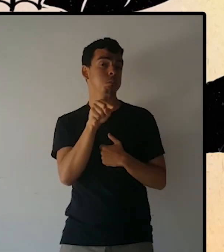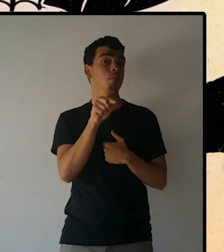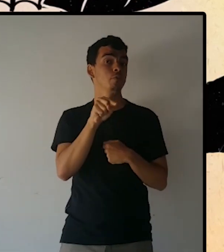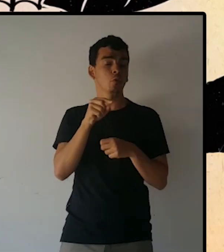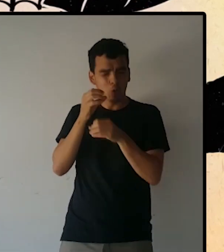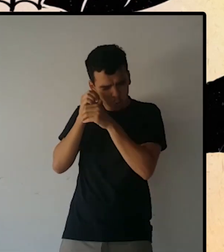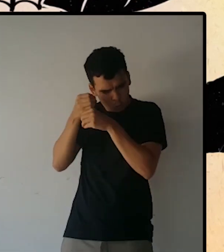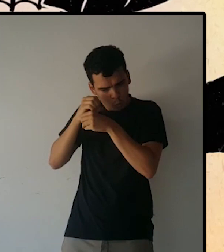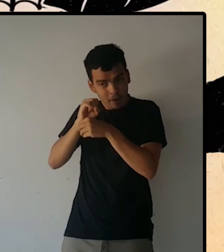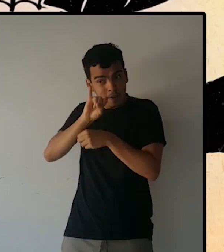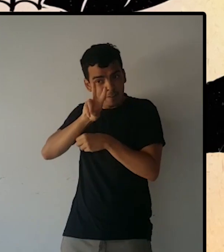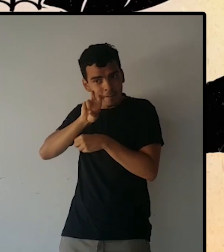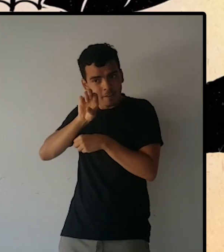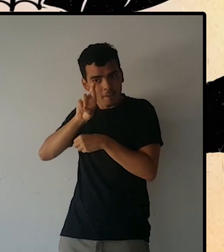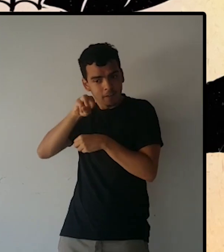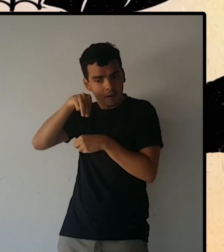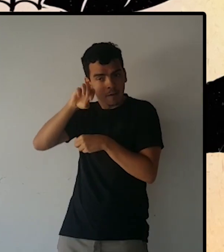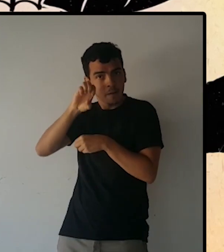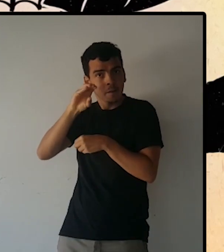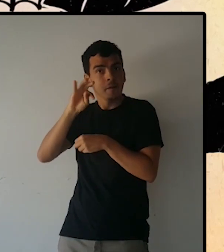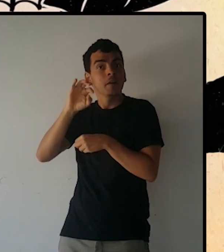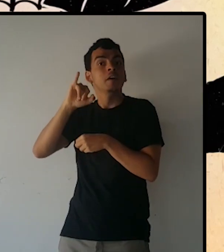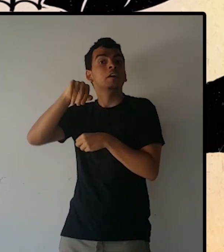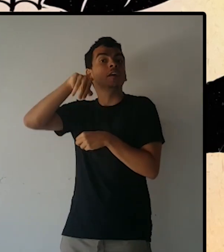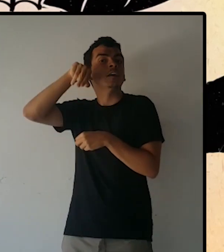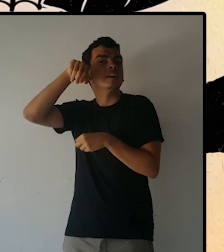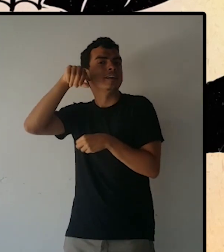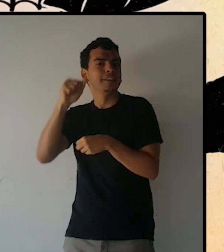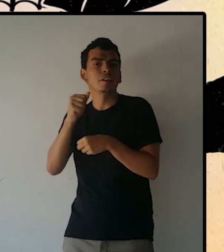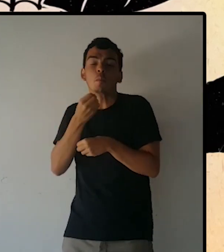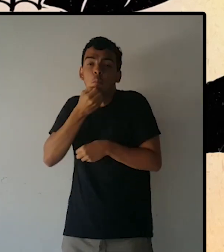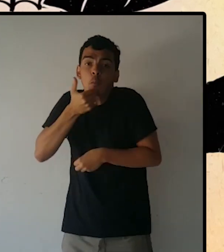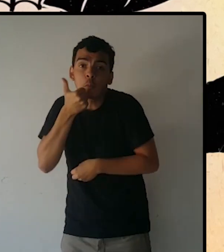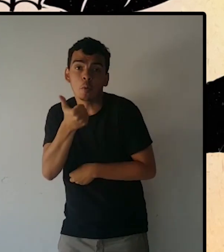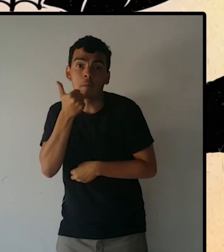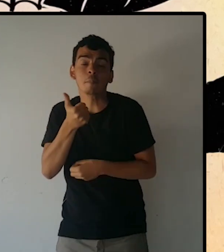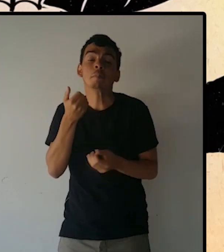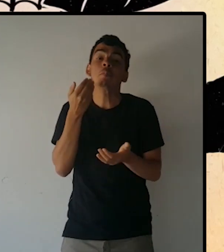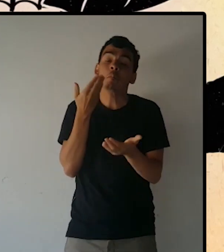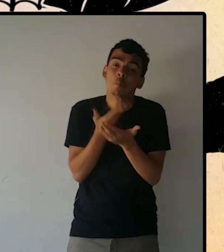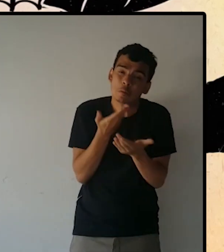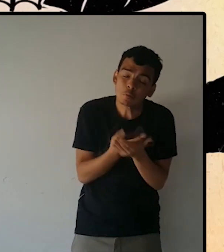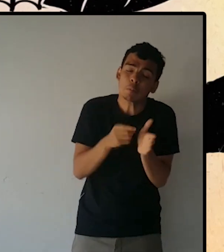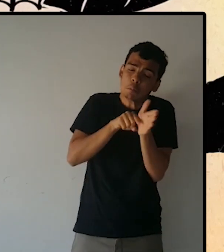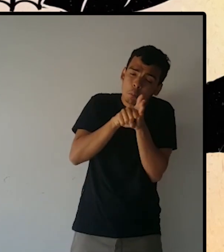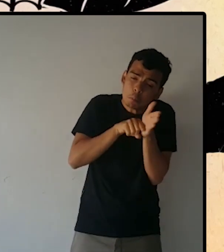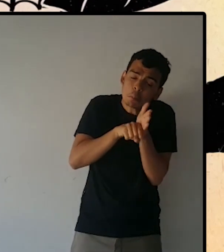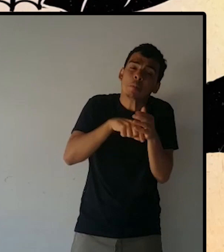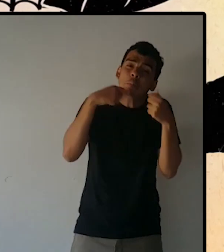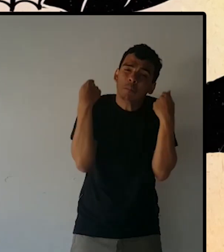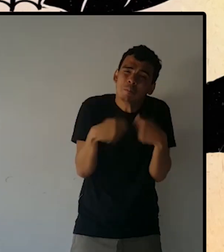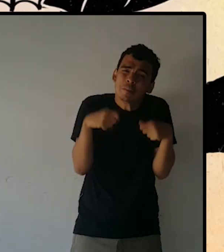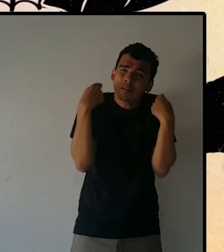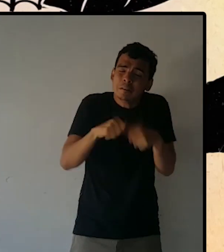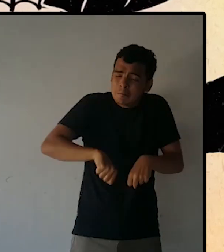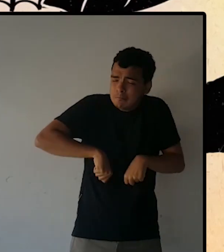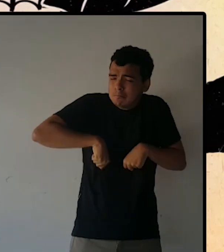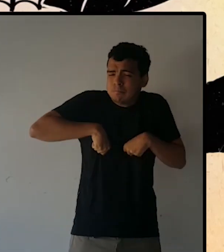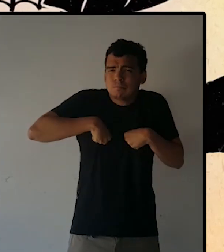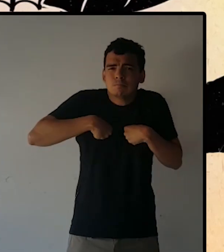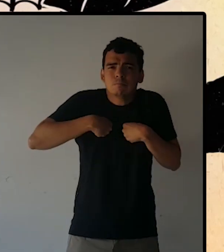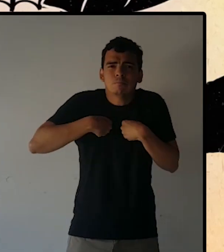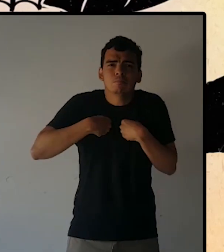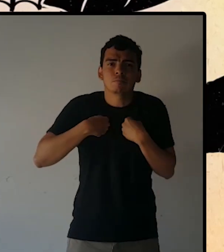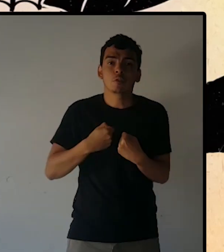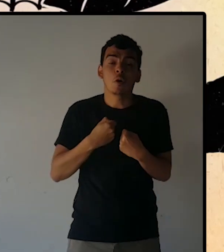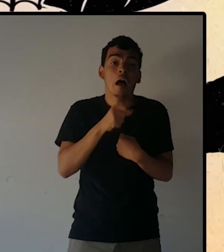No laboratório funcionou esse tal de ivermectina. Pesquisar é necessário, insistir é minha